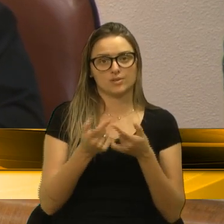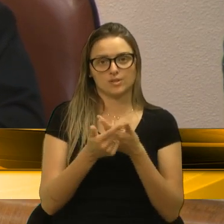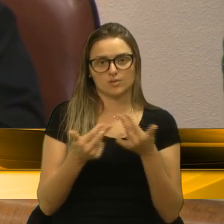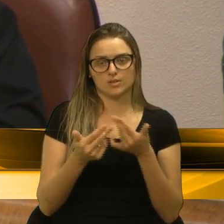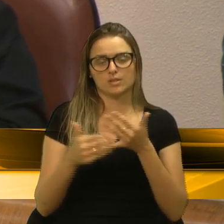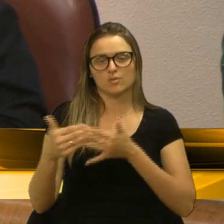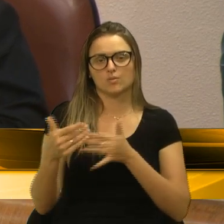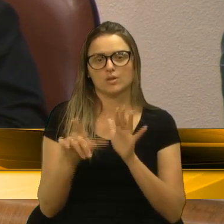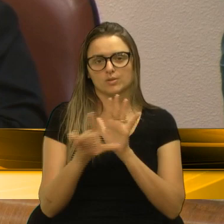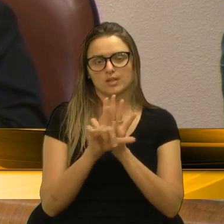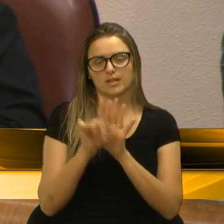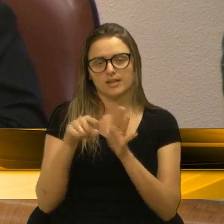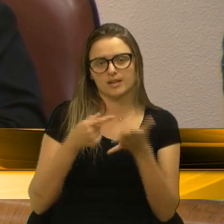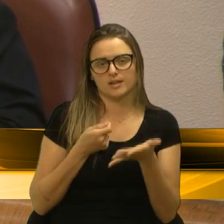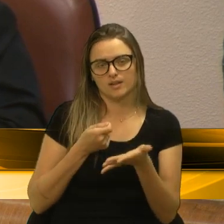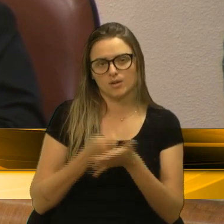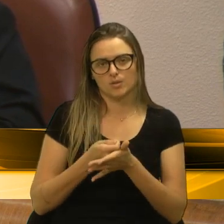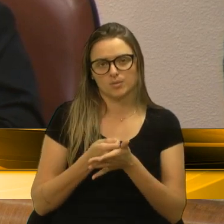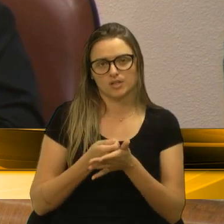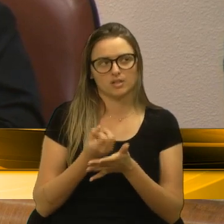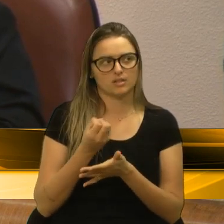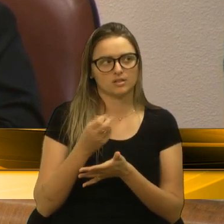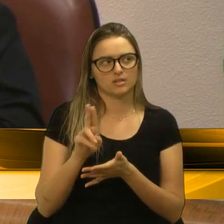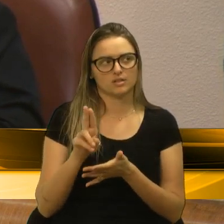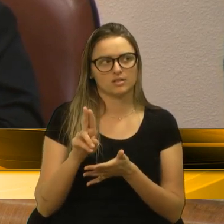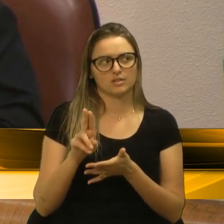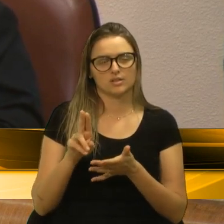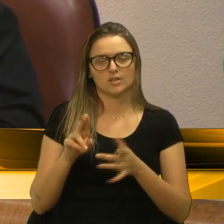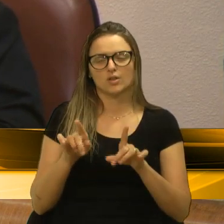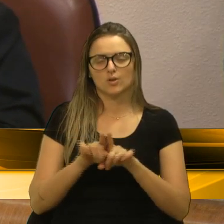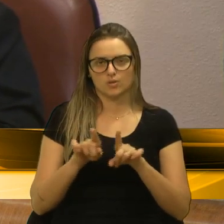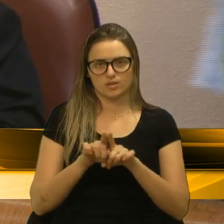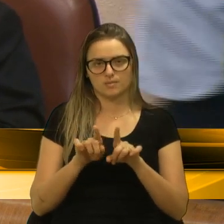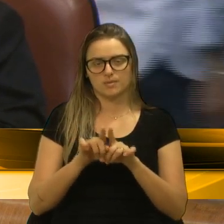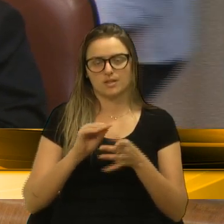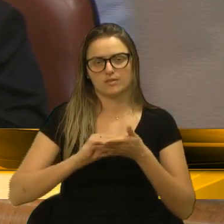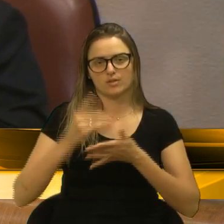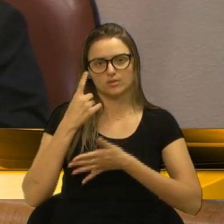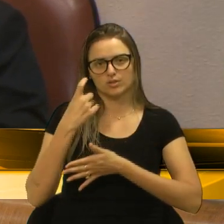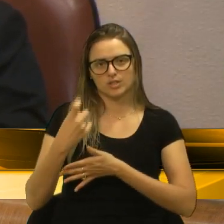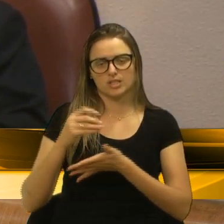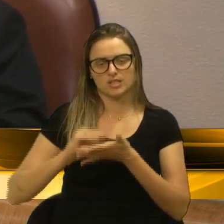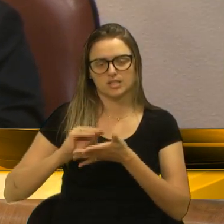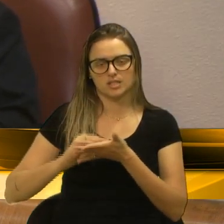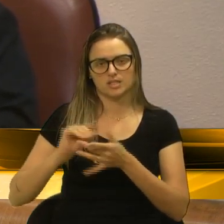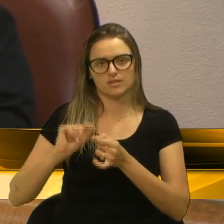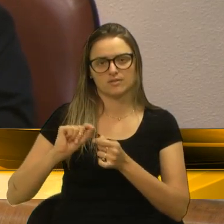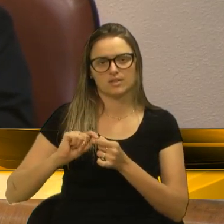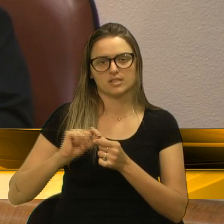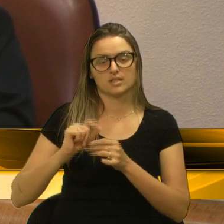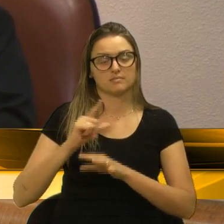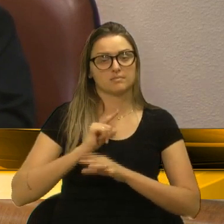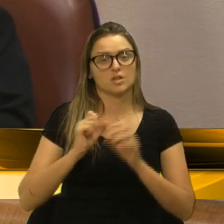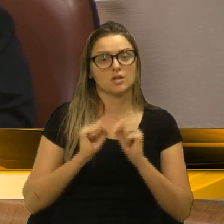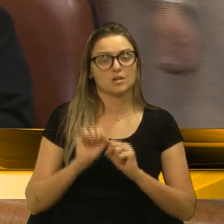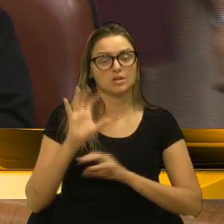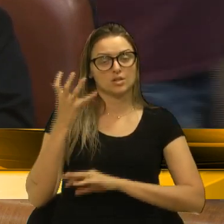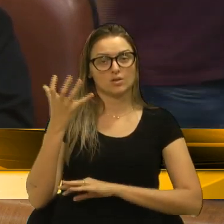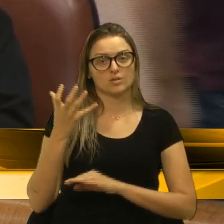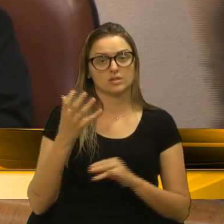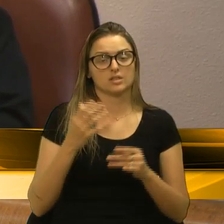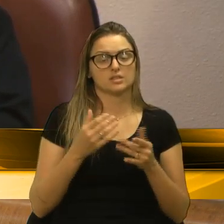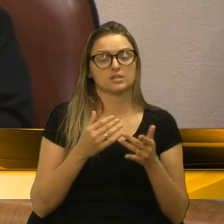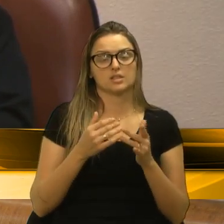lei é obrigado ou se descuida ou desinteressa em fazê-lo. Pode ocorrer, em tese, infração